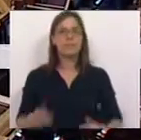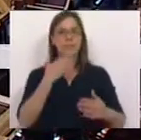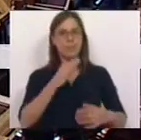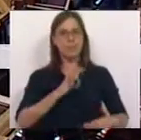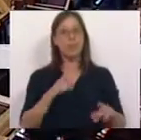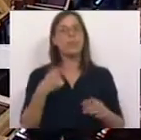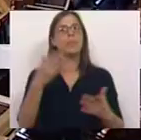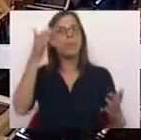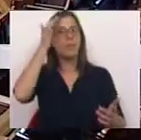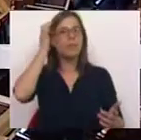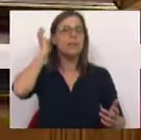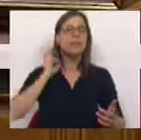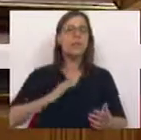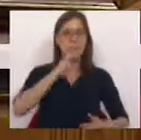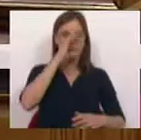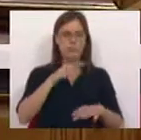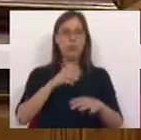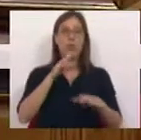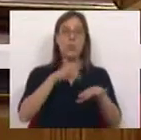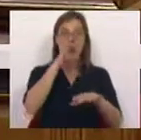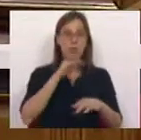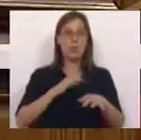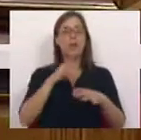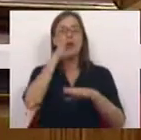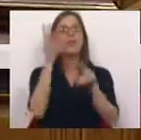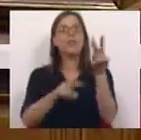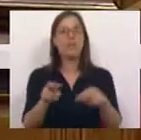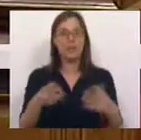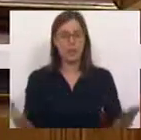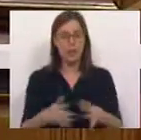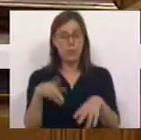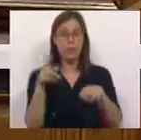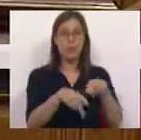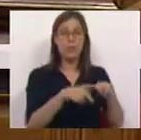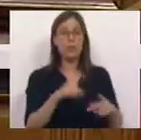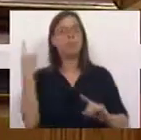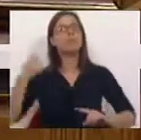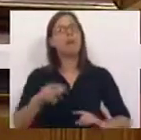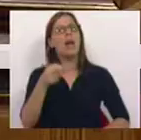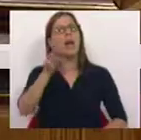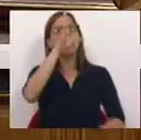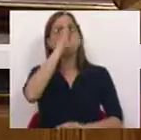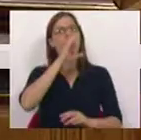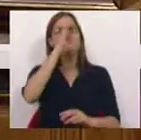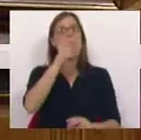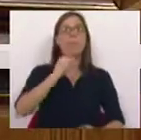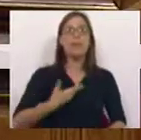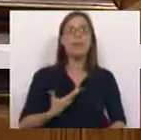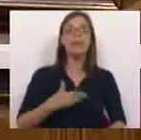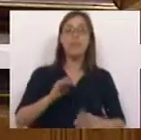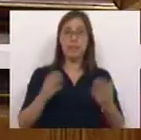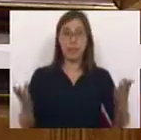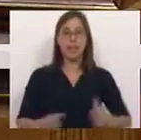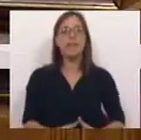Obrigado, Sr. Presidente, Srs. Membros do Governo, Senhoras e Srs. Deputados, Sr. Ministro das Finanças. Os cortes que foram impostos pelo anterior Governo, o Governo do PSD e do